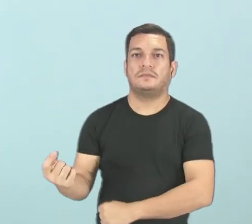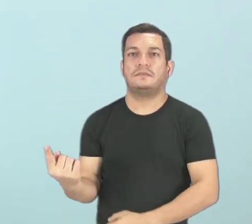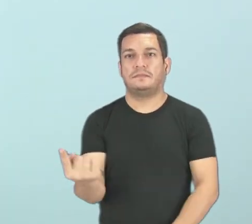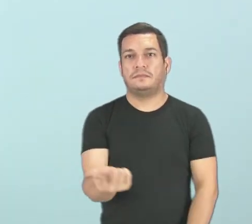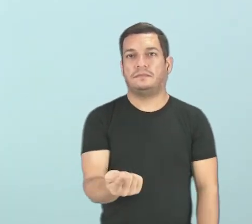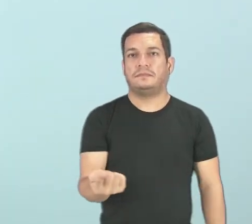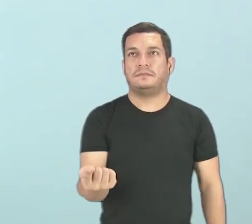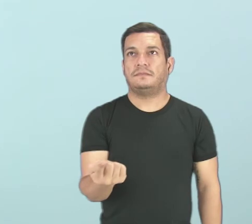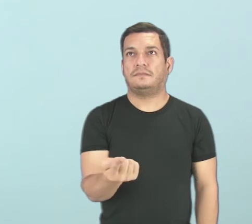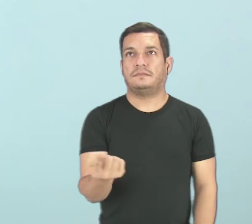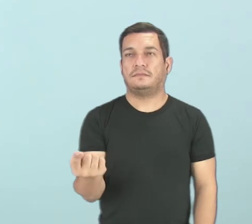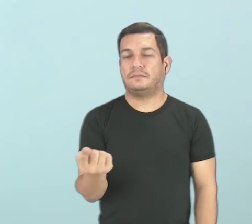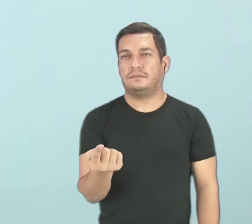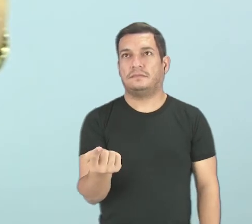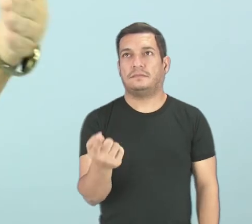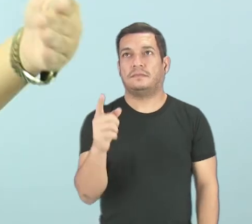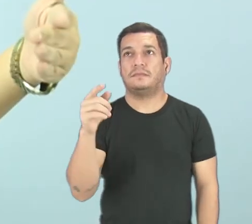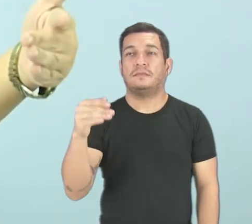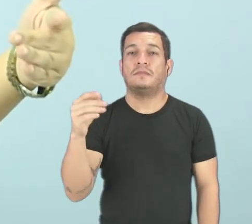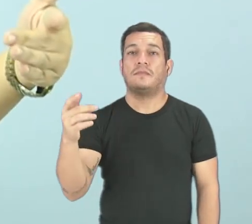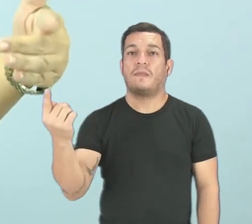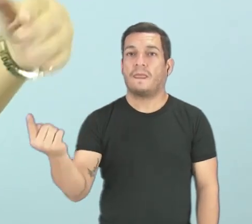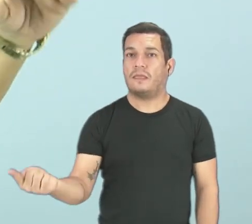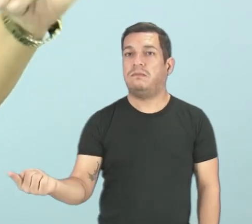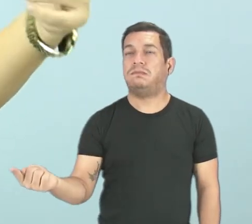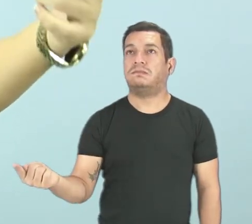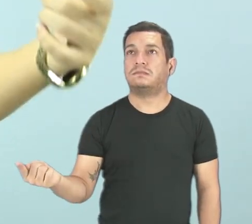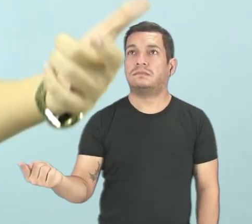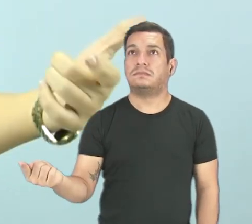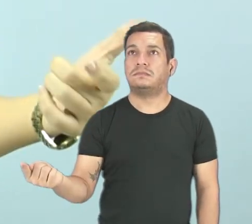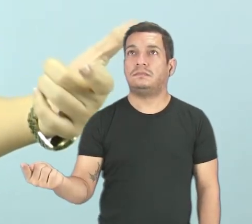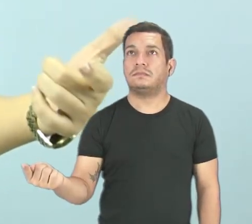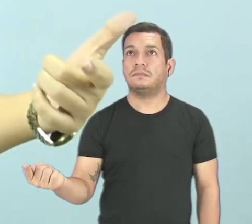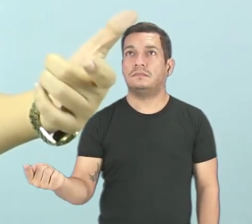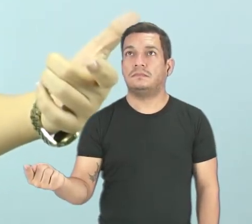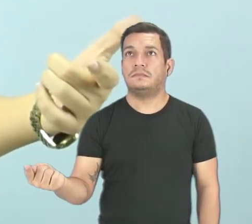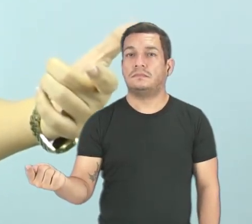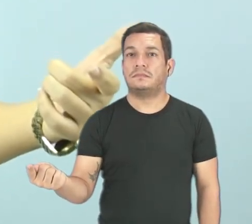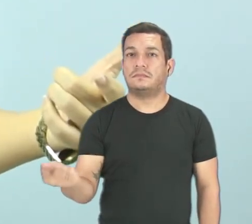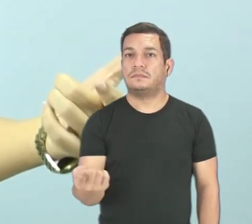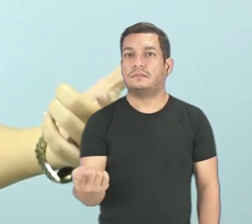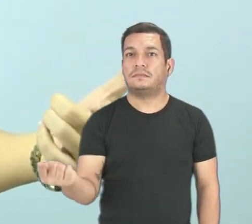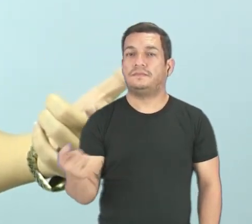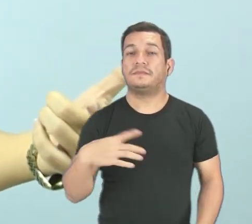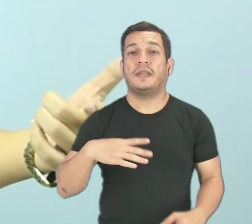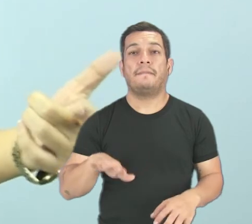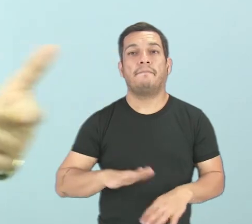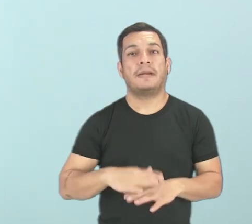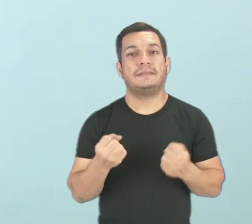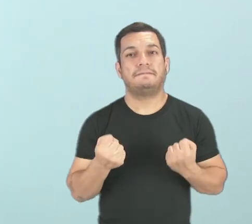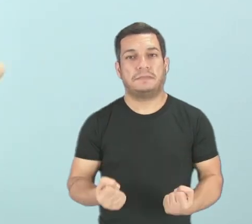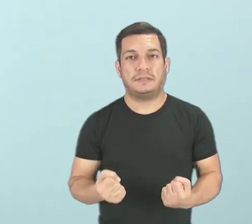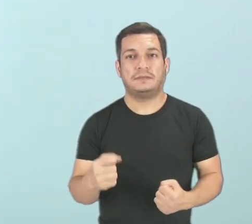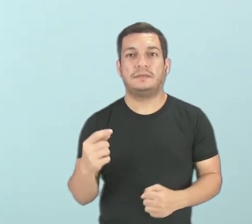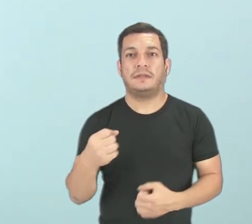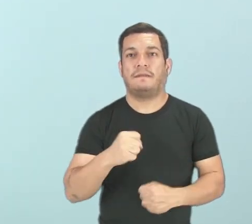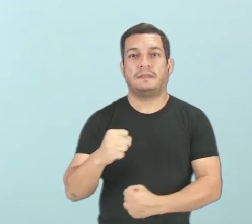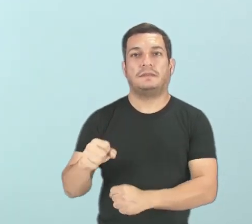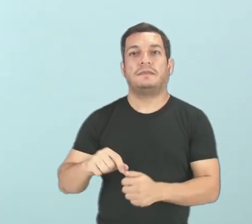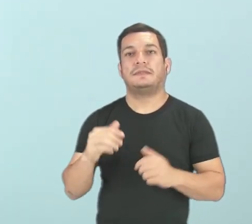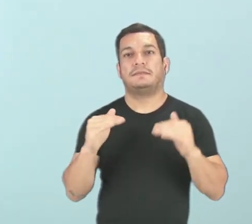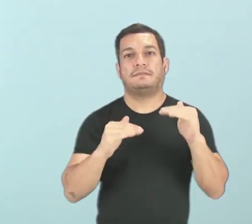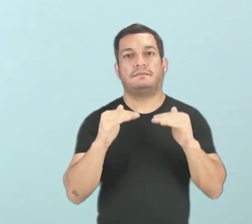da gangorra, quando o apoio ele é central. Então, para apenas duas forças, nós temos um macete. A força vezes